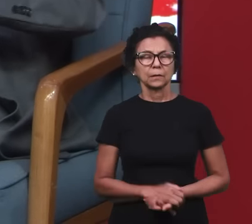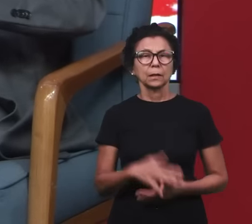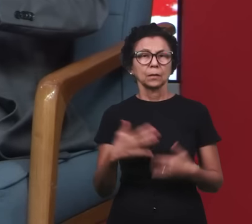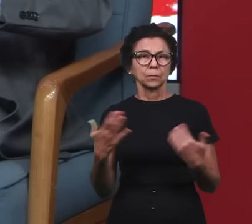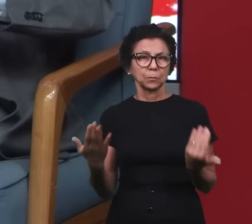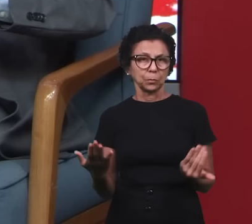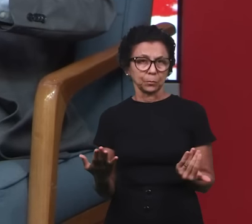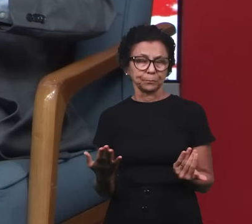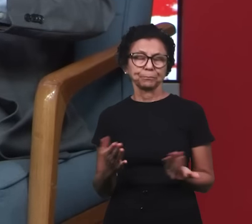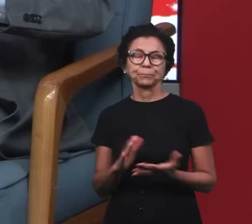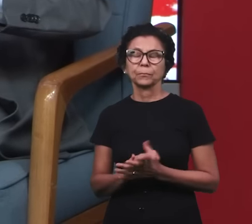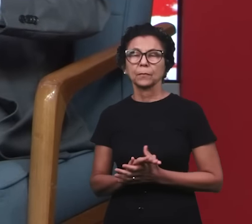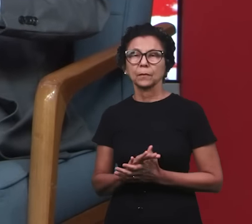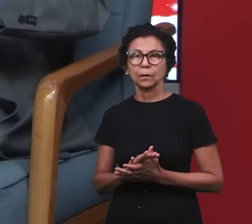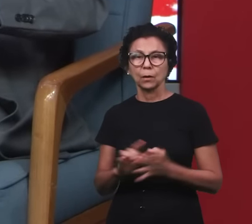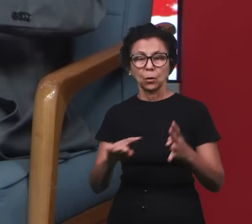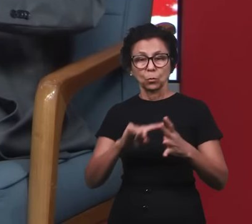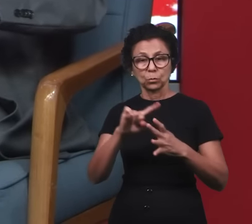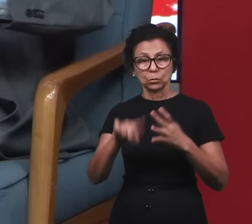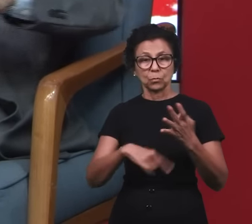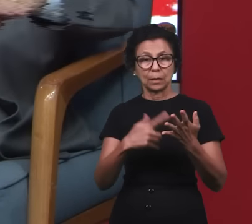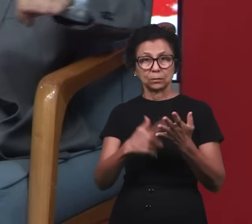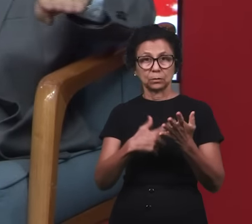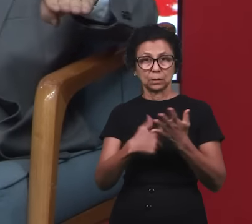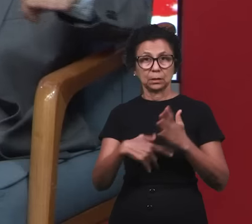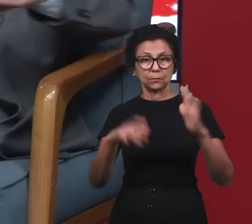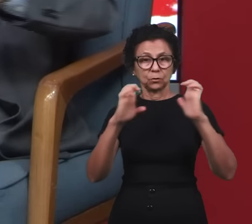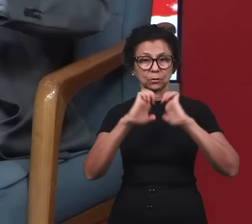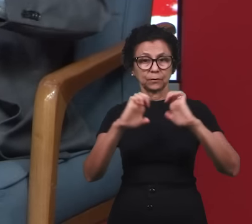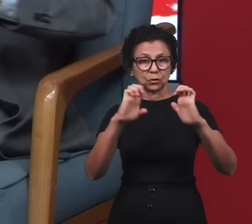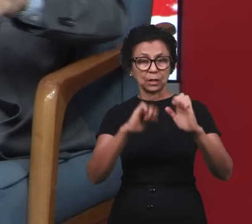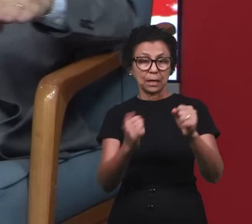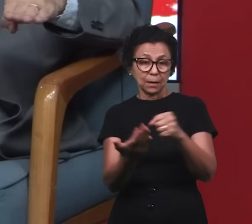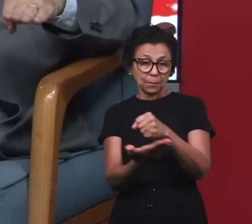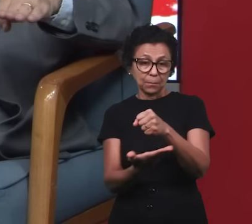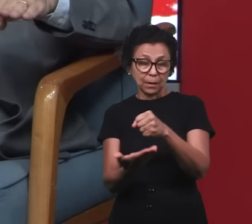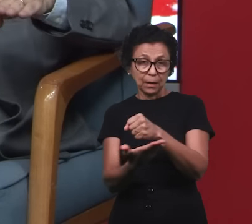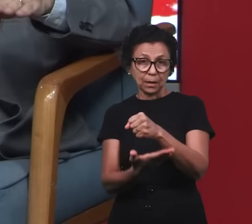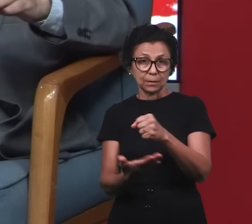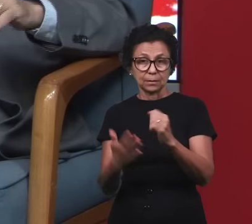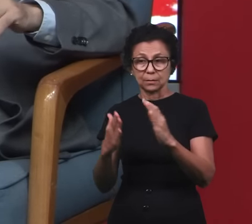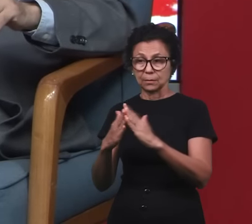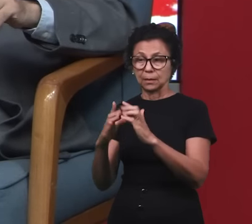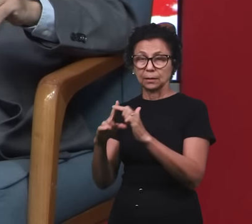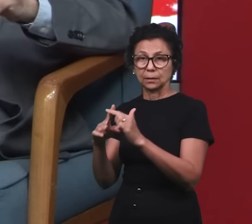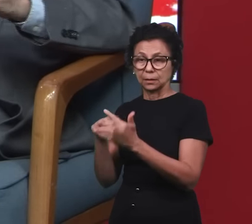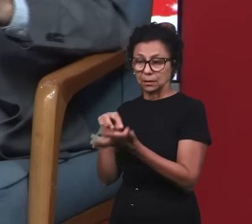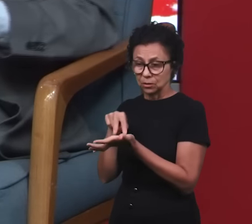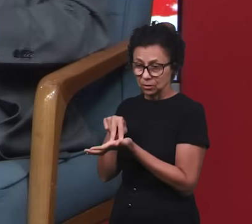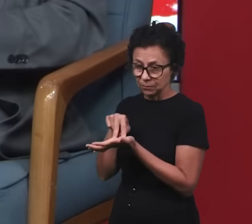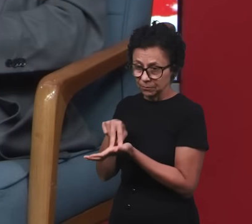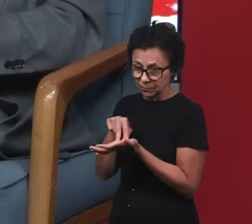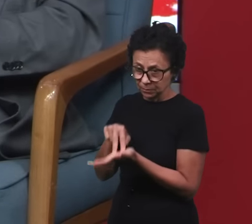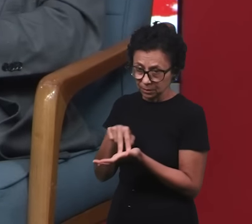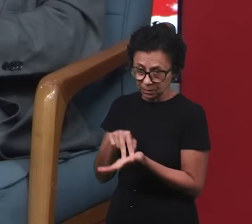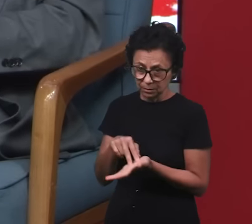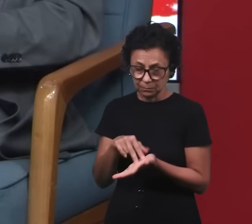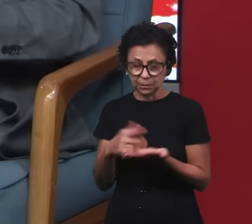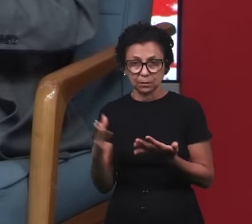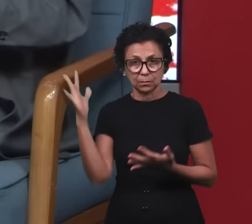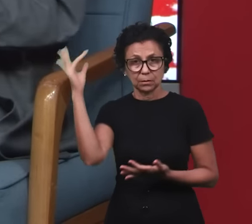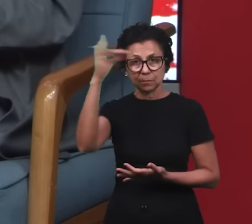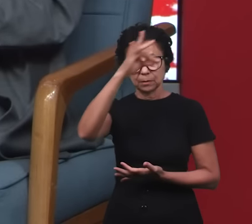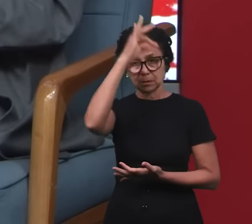na verdade os evangelhos formam a base, o alicerce da igreja. O Espírito Santo começa